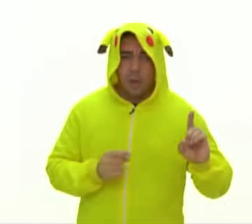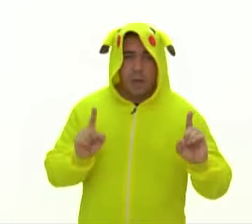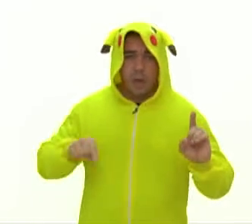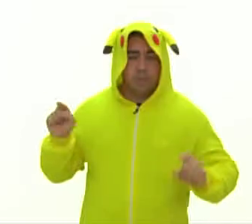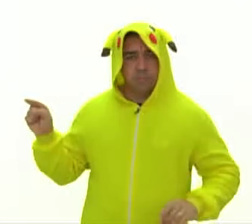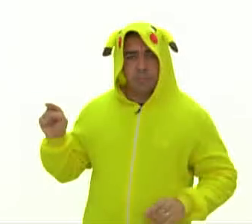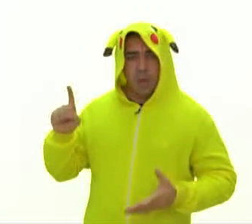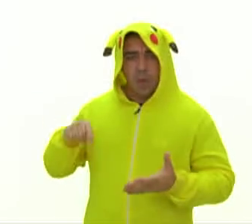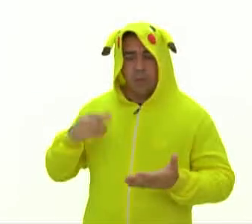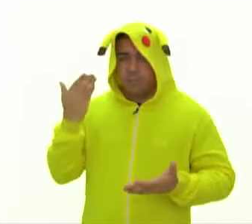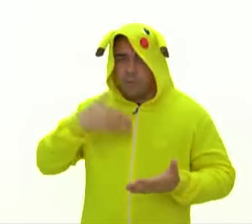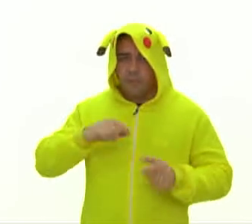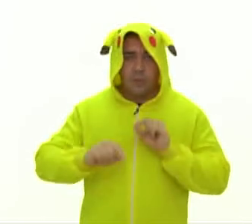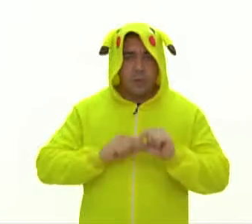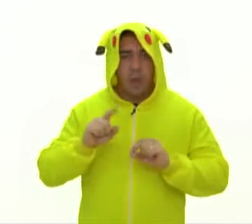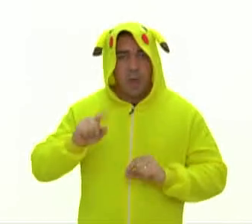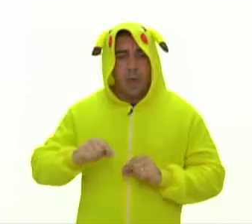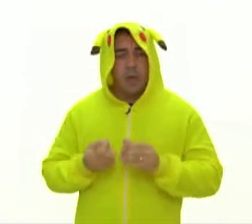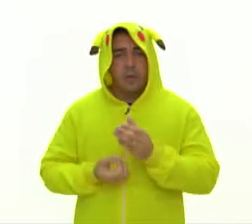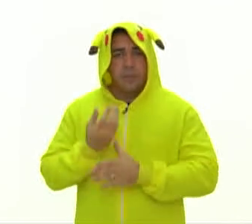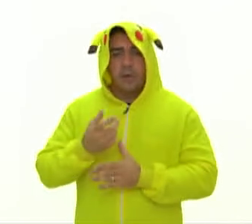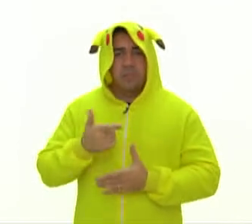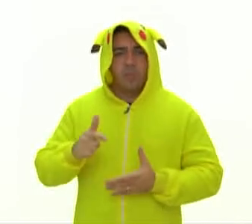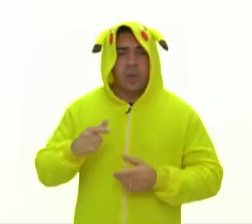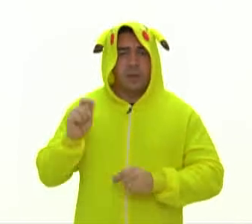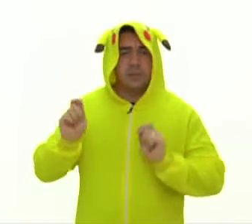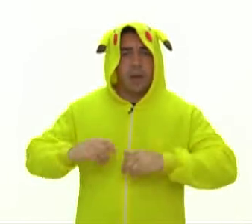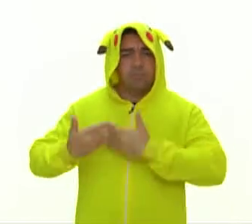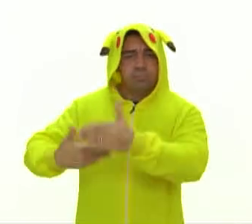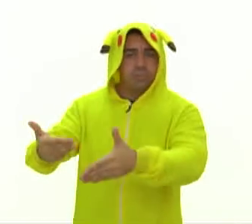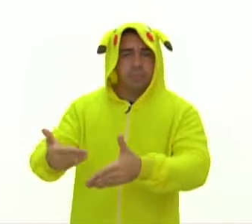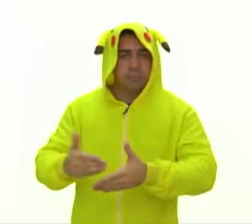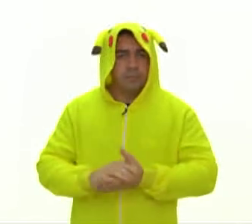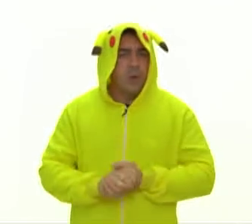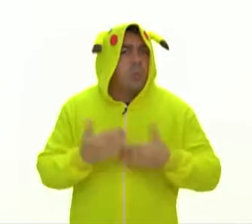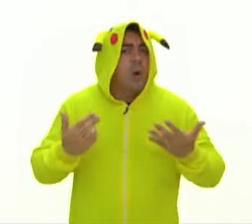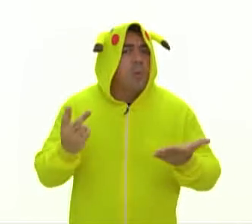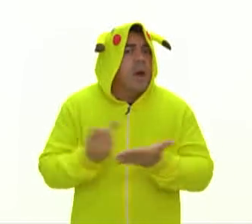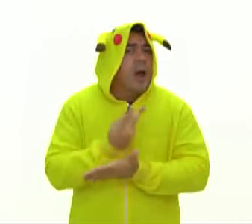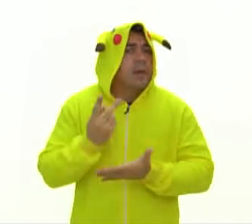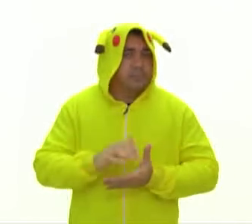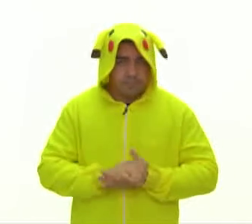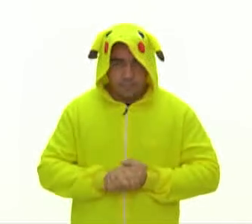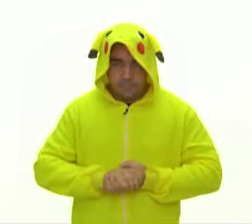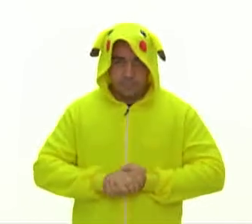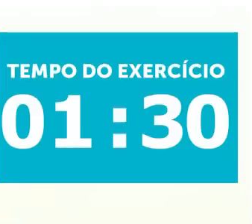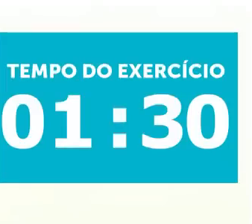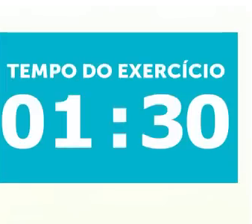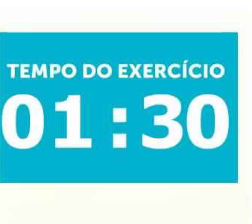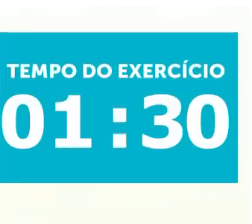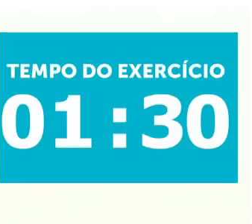Bulbachu tem grande probabilidade de ser um organismo sem capacidade reprodutiva. Qual que está errada?